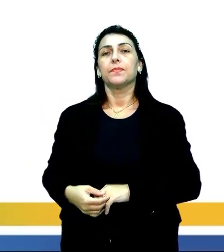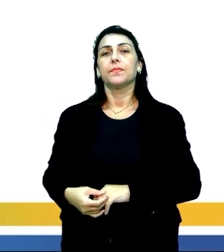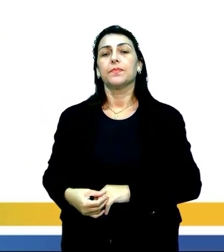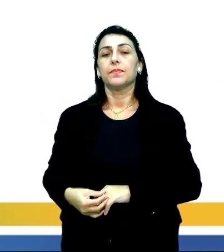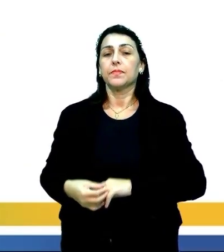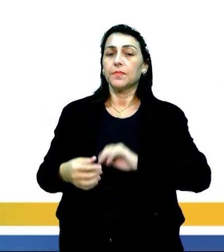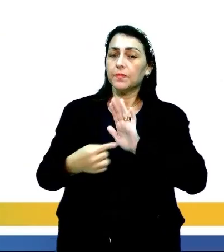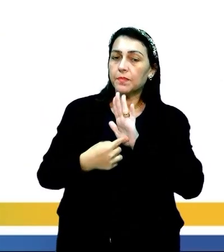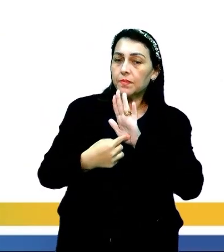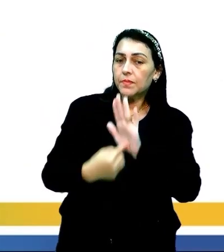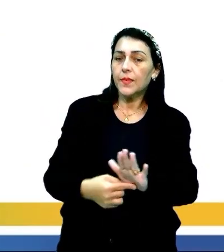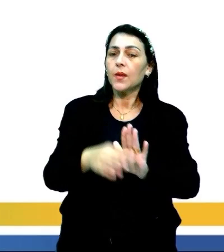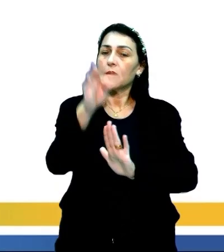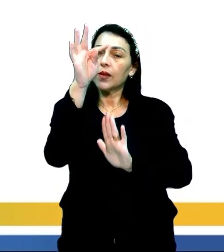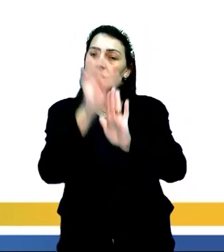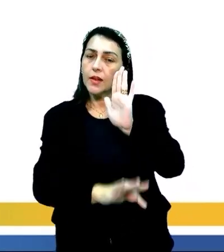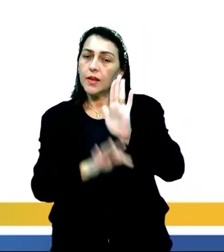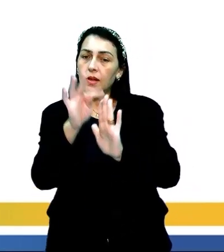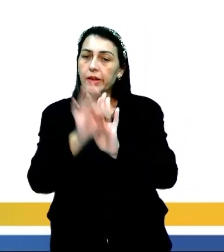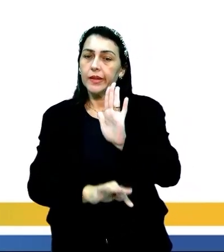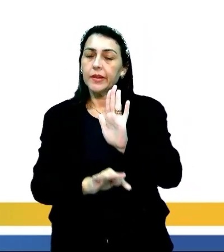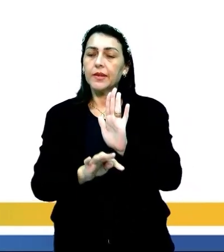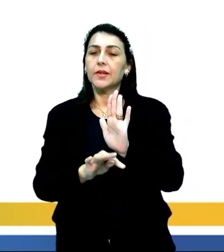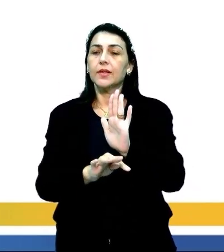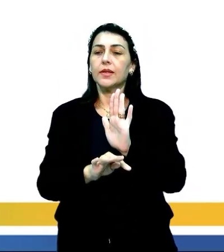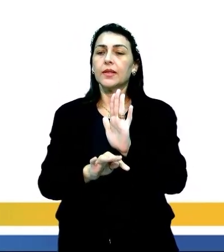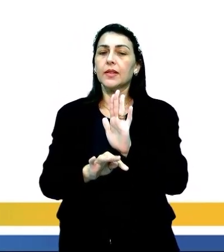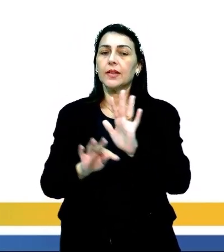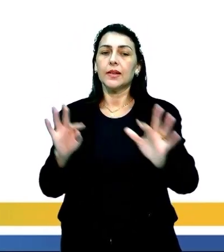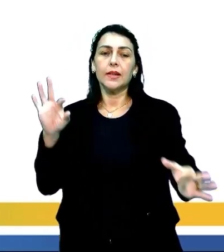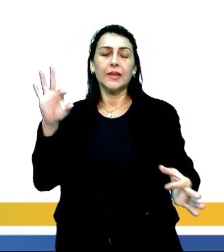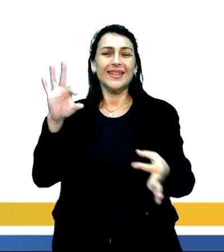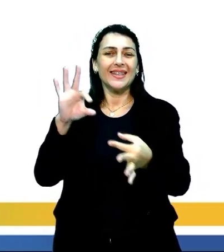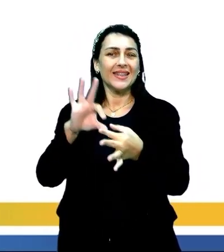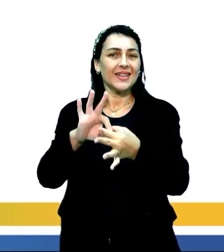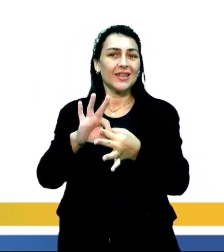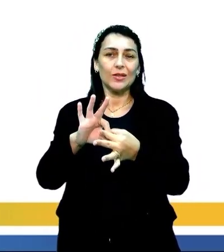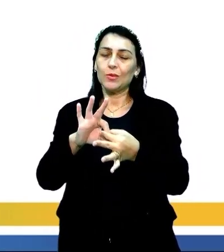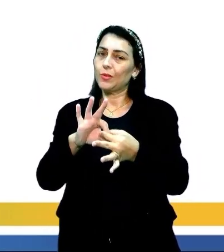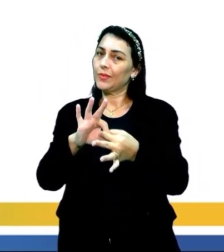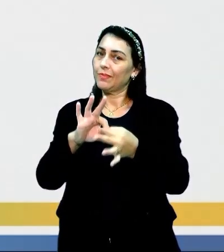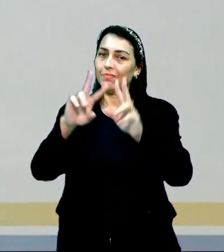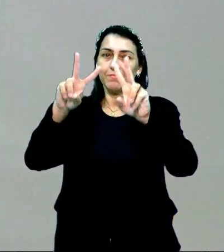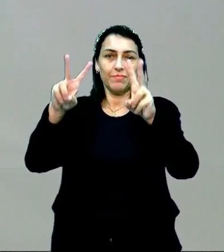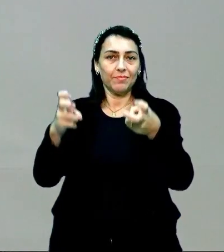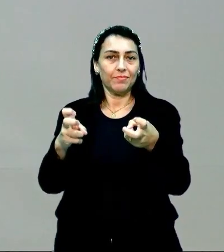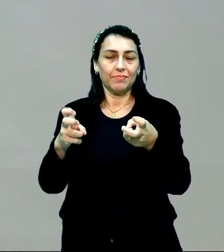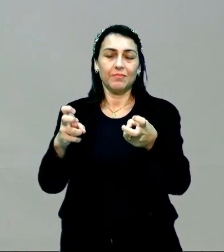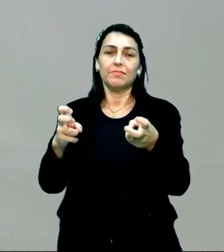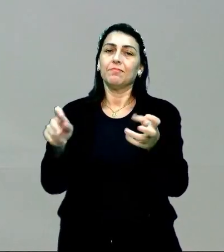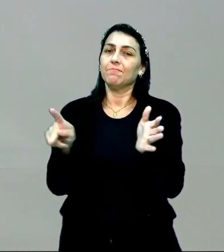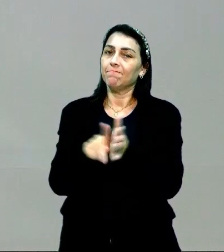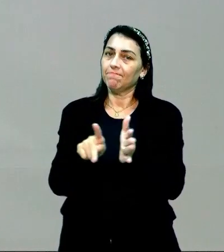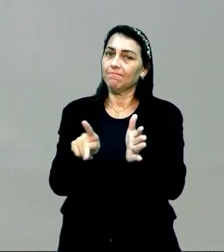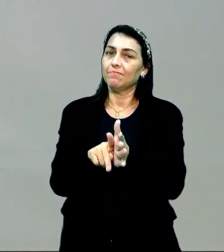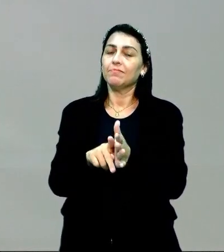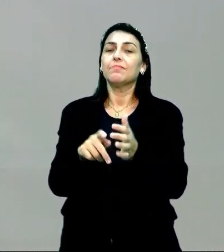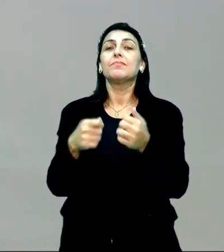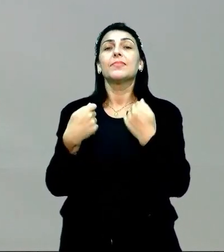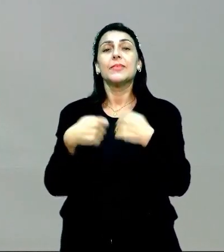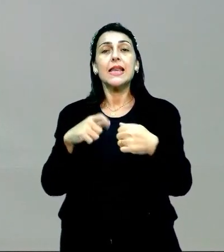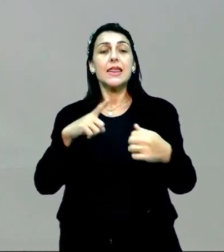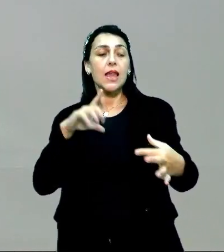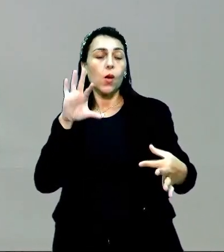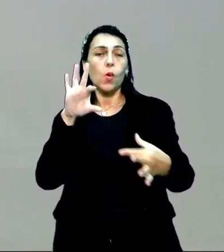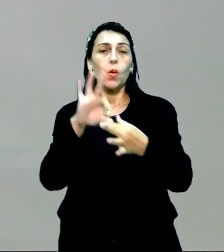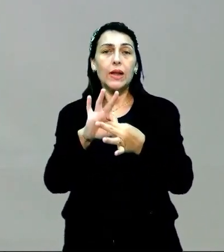E apresentar a parte do texto deliberadamente desconectada do tema proposto. Então, se